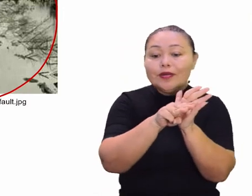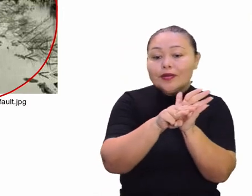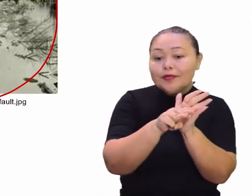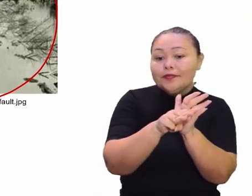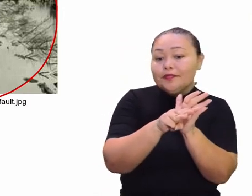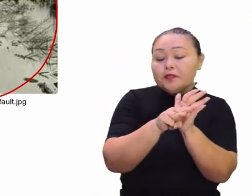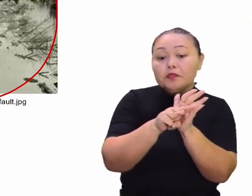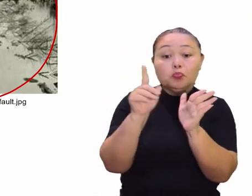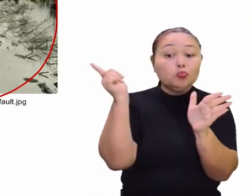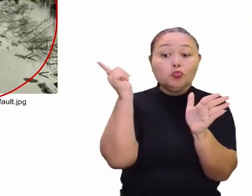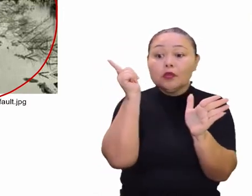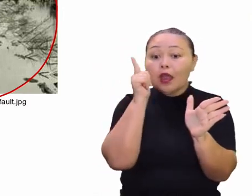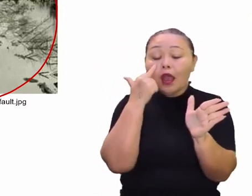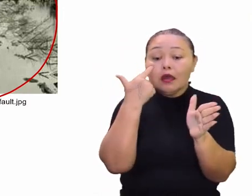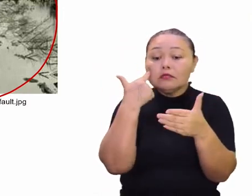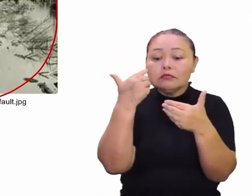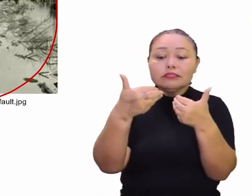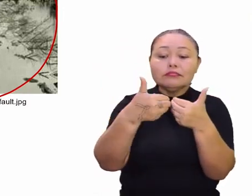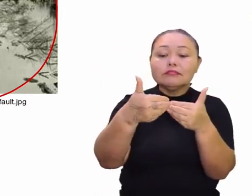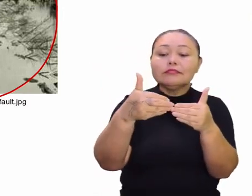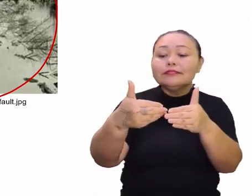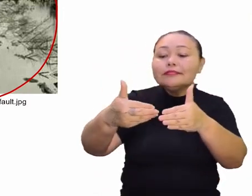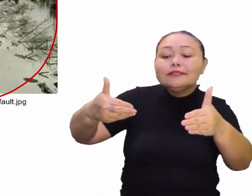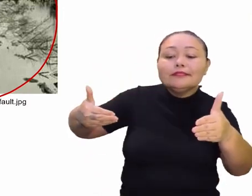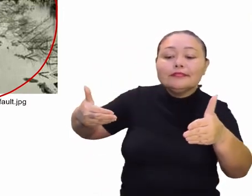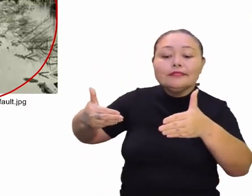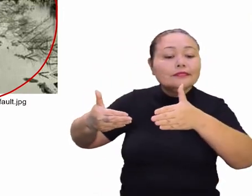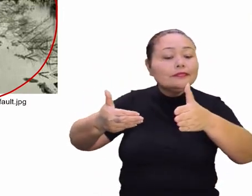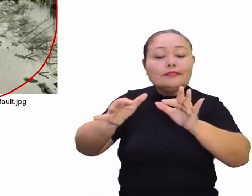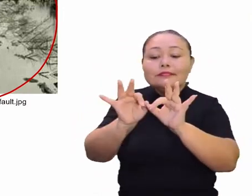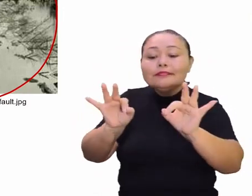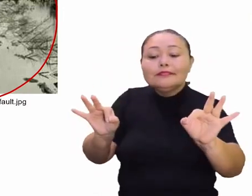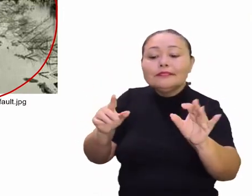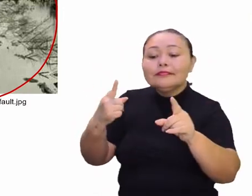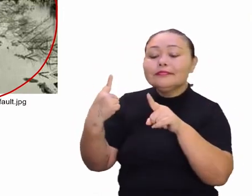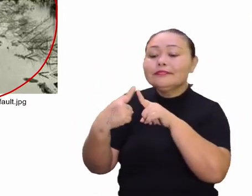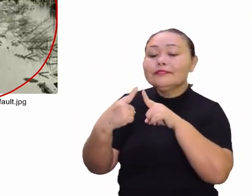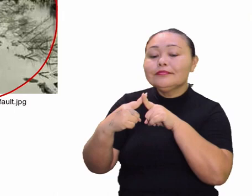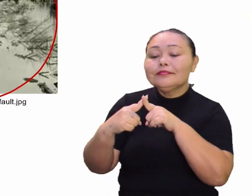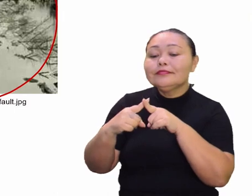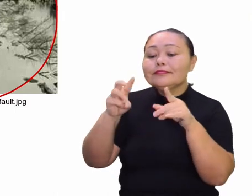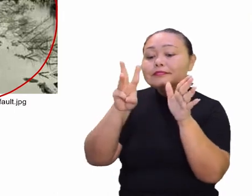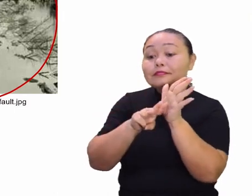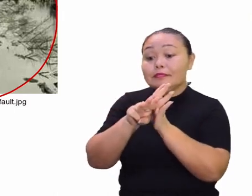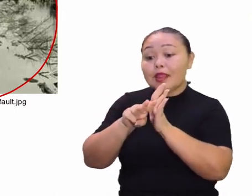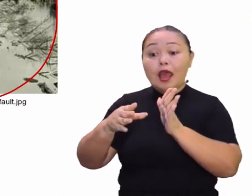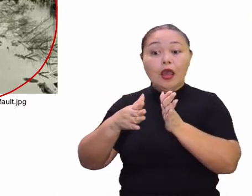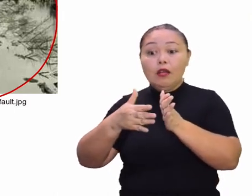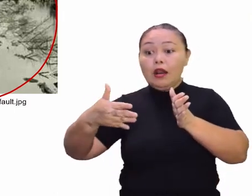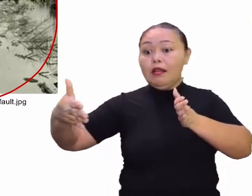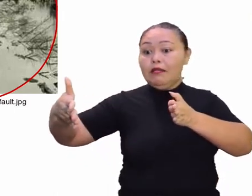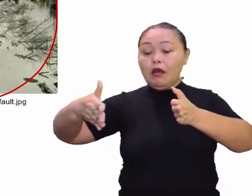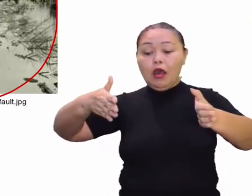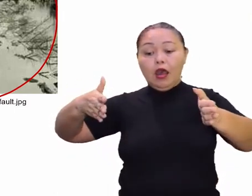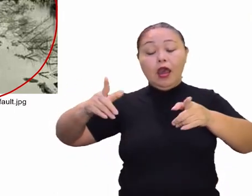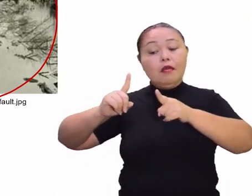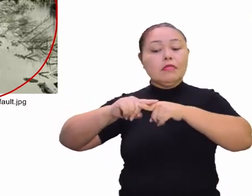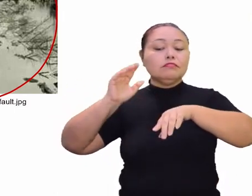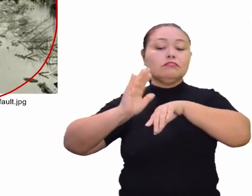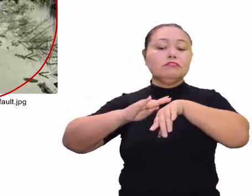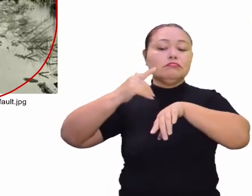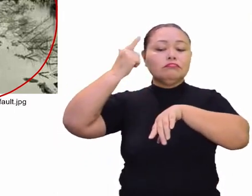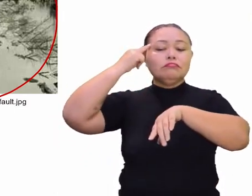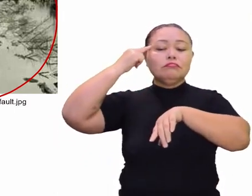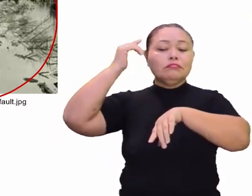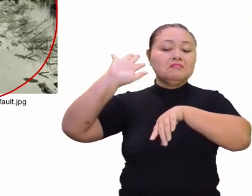e não considerado pelo menos uma distância mínima, porque é um rio de grande porte. Mas na ideia,